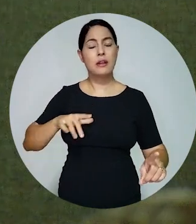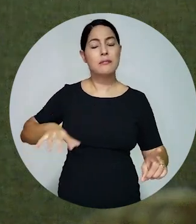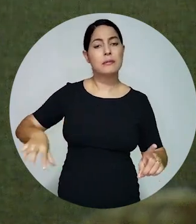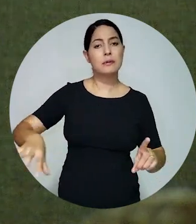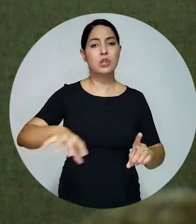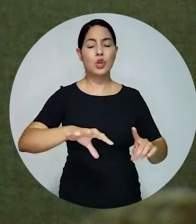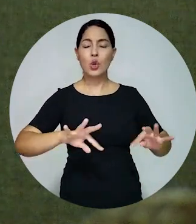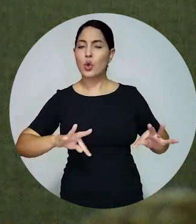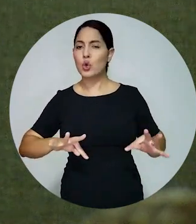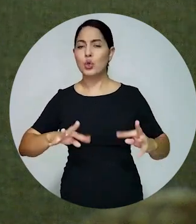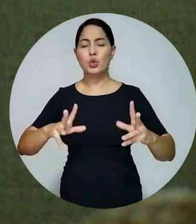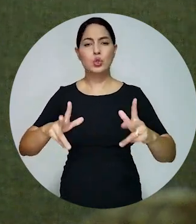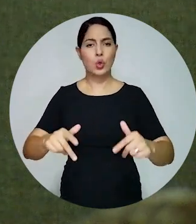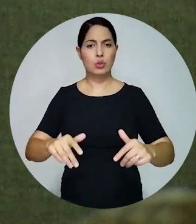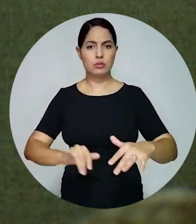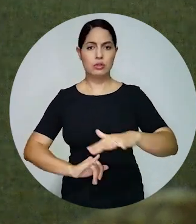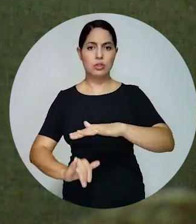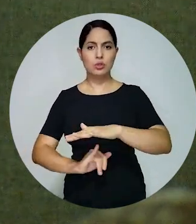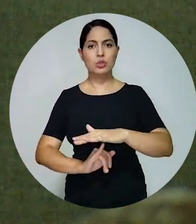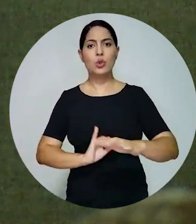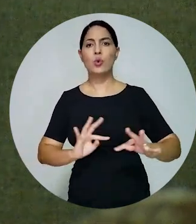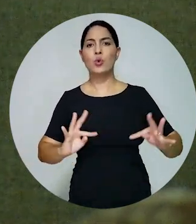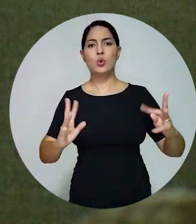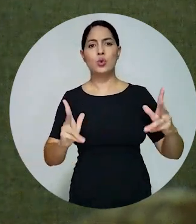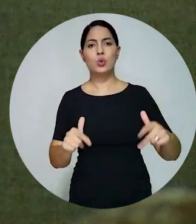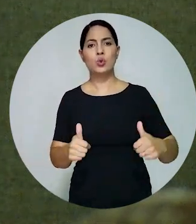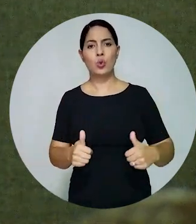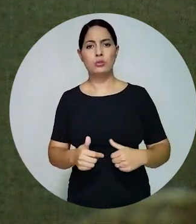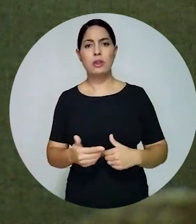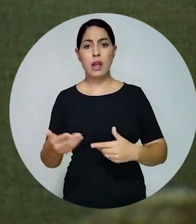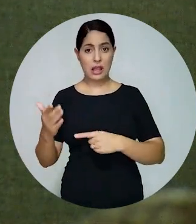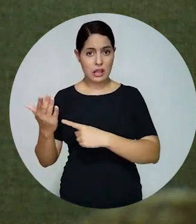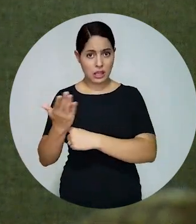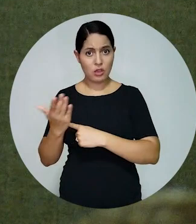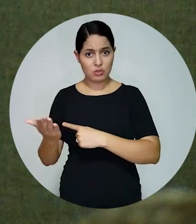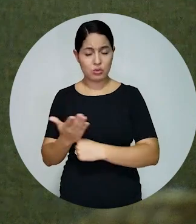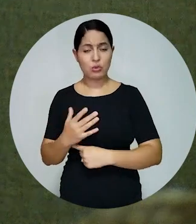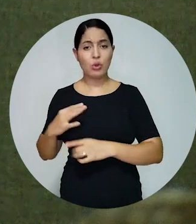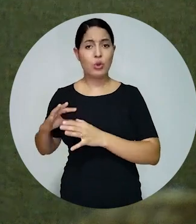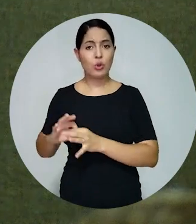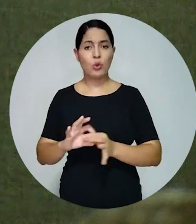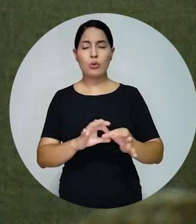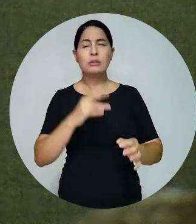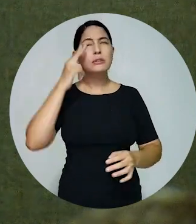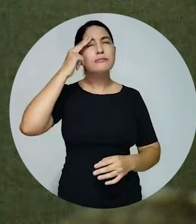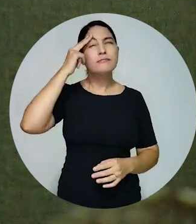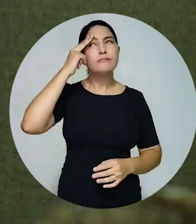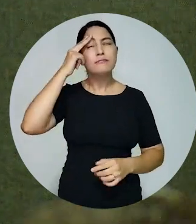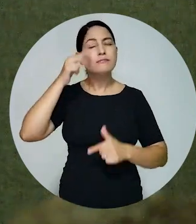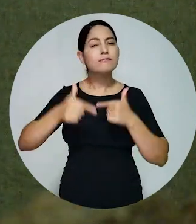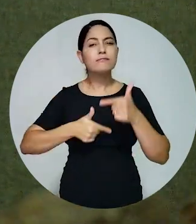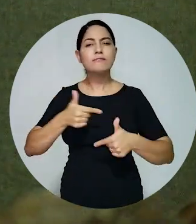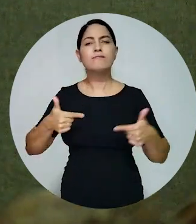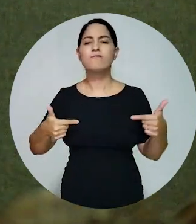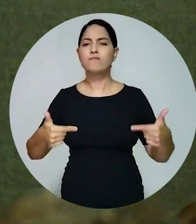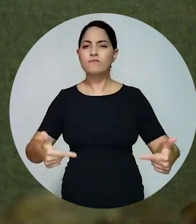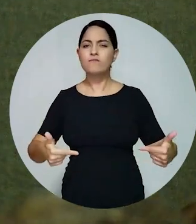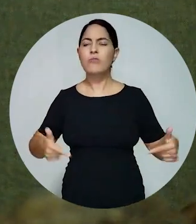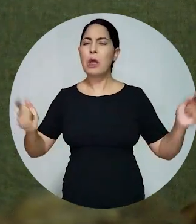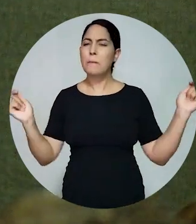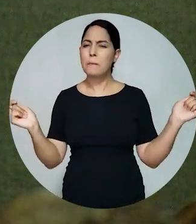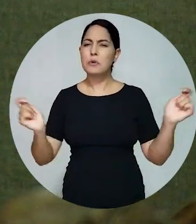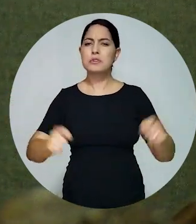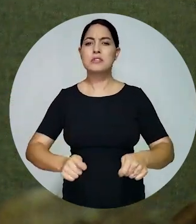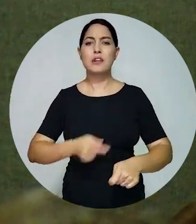dirigentes, os ex-diretores, todas as instituições, todos que colaboraram, direta ou indiretamente, com